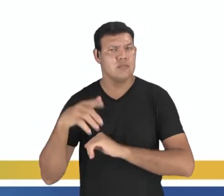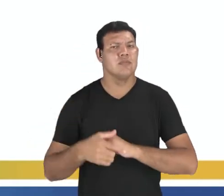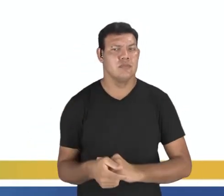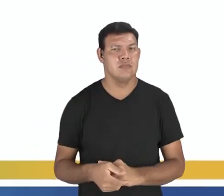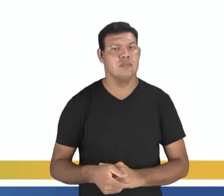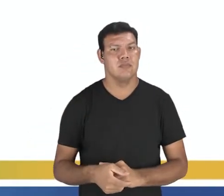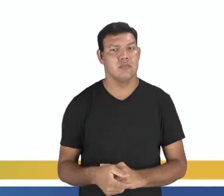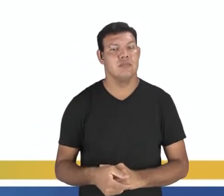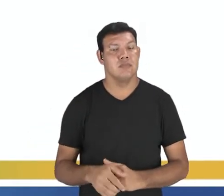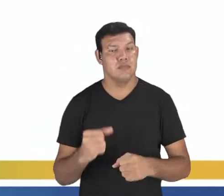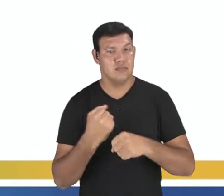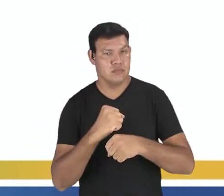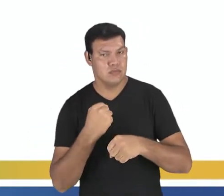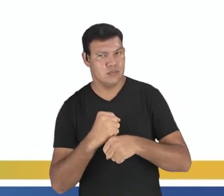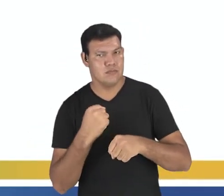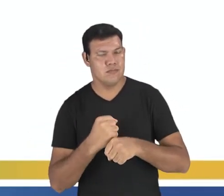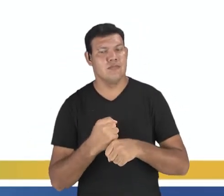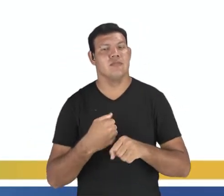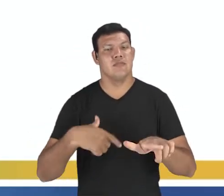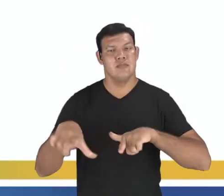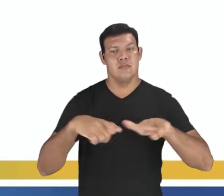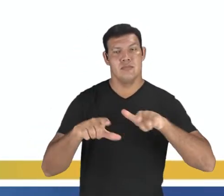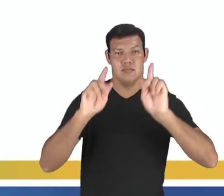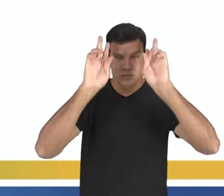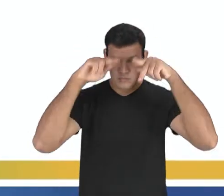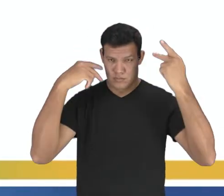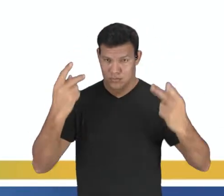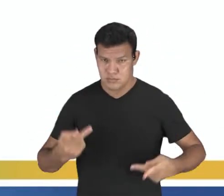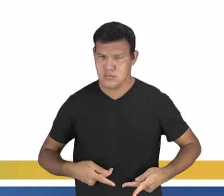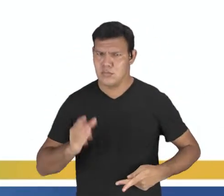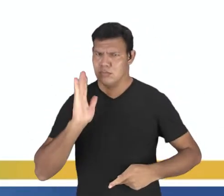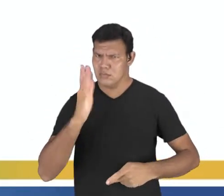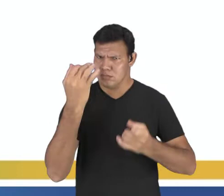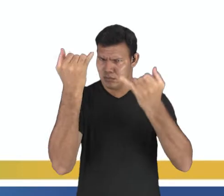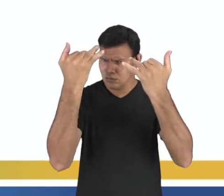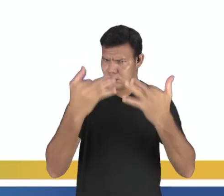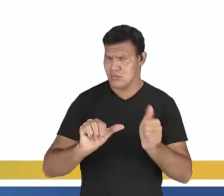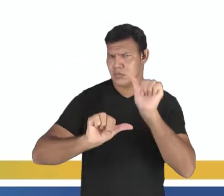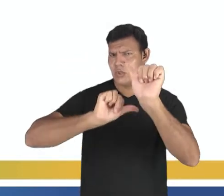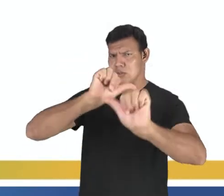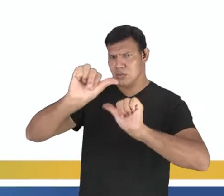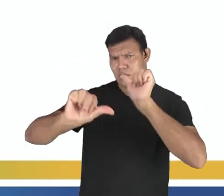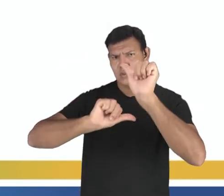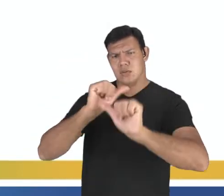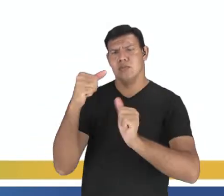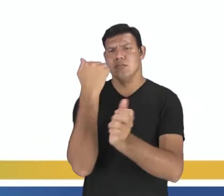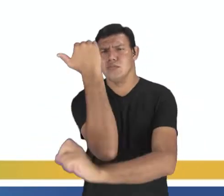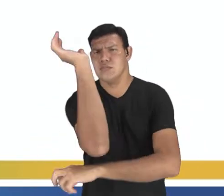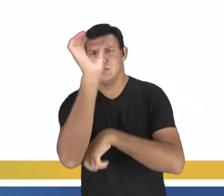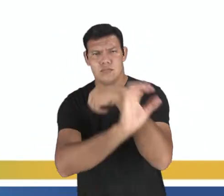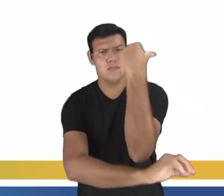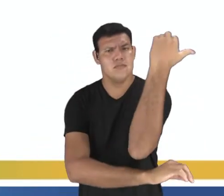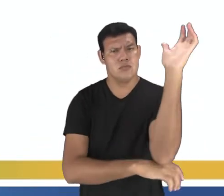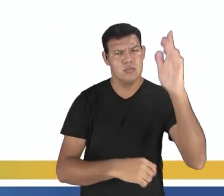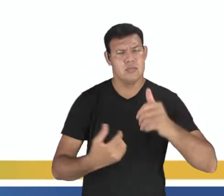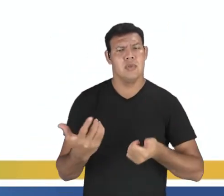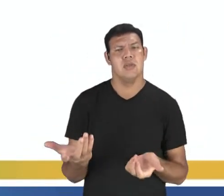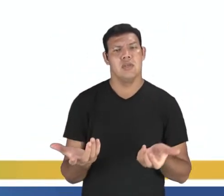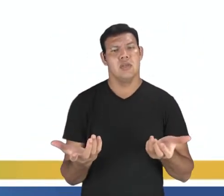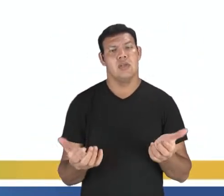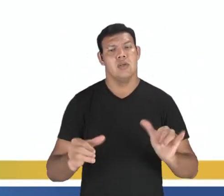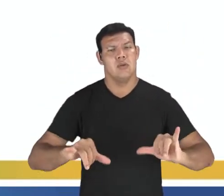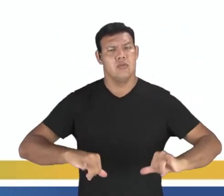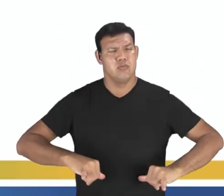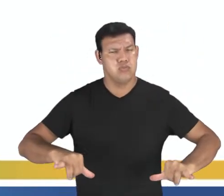espaço construído pelas atividades humanas, foi o que a gente acabou de falar, as modificações que as paisagens e o espaço vai